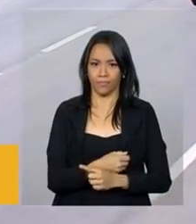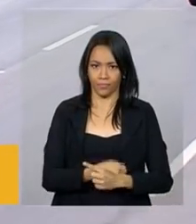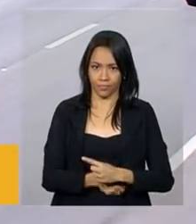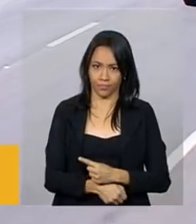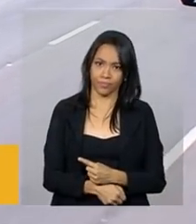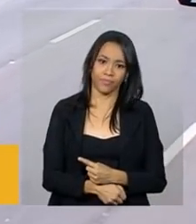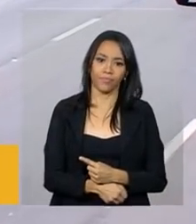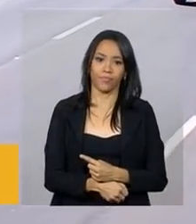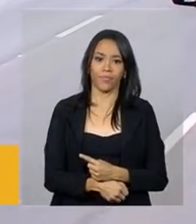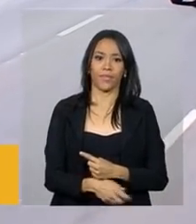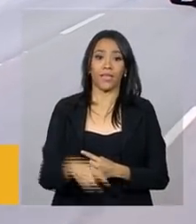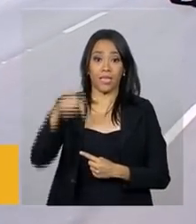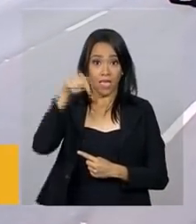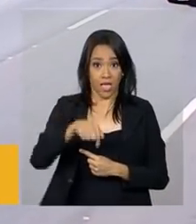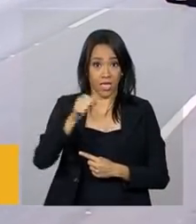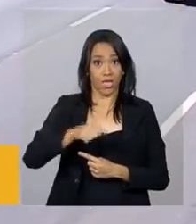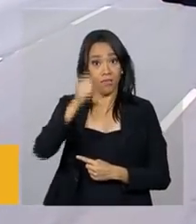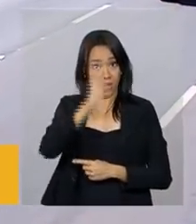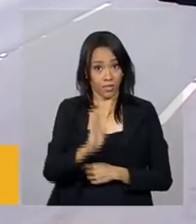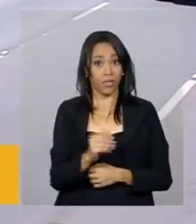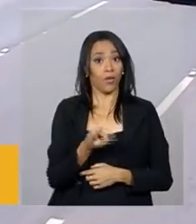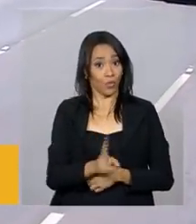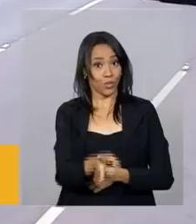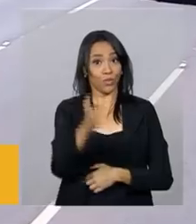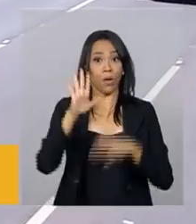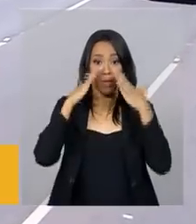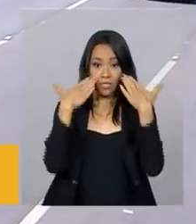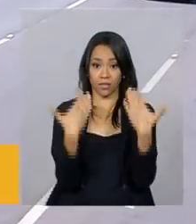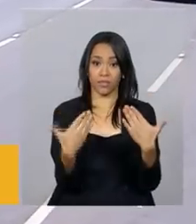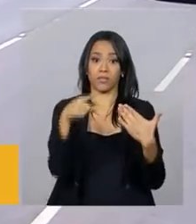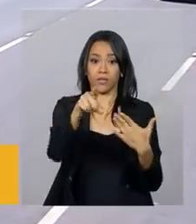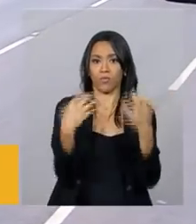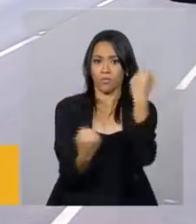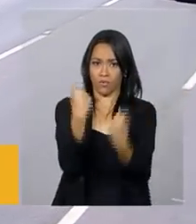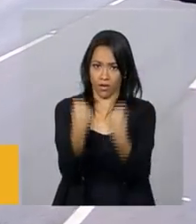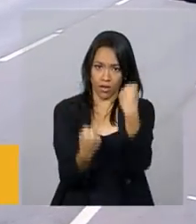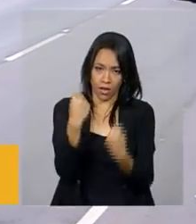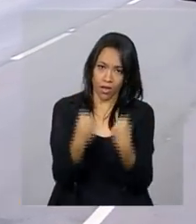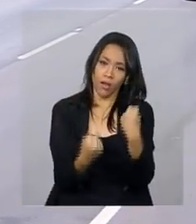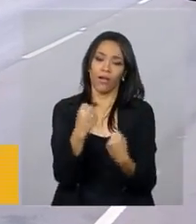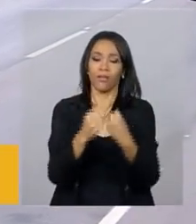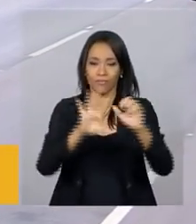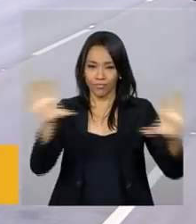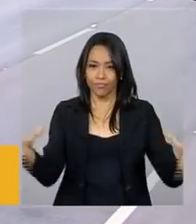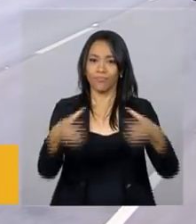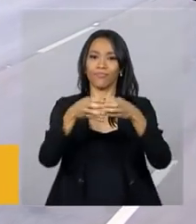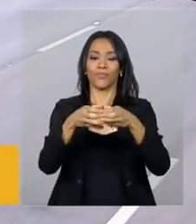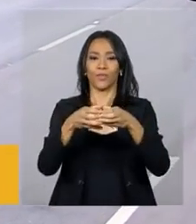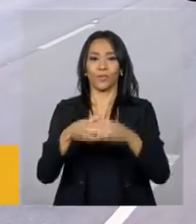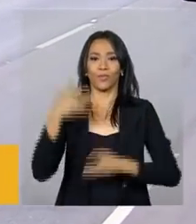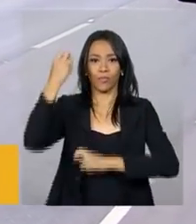99860-2590. E aqui em Brasília continua o desfile motorizado, ainda das tropas do Exército.